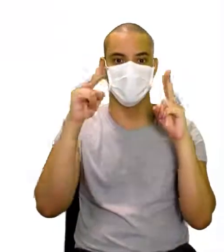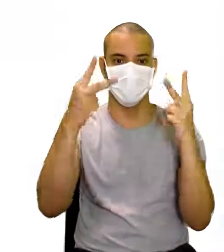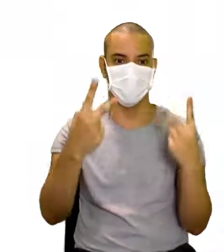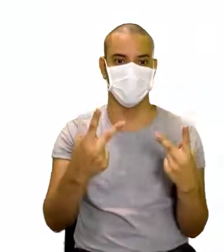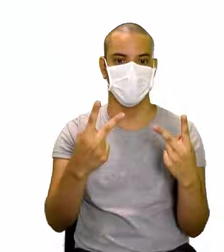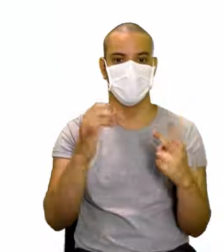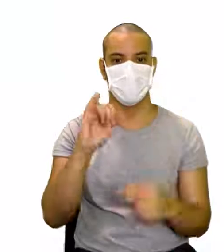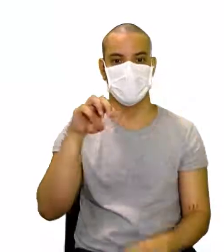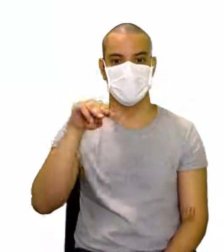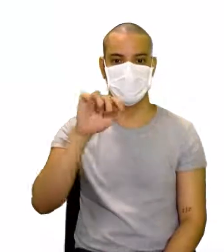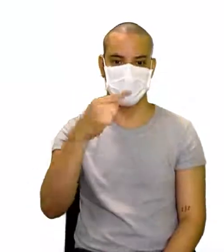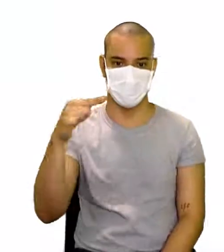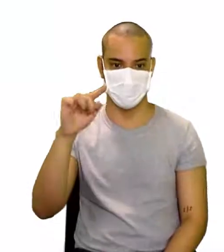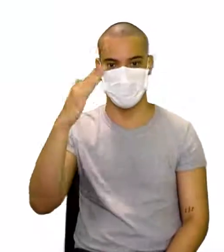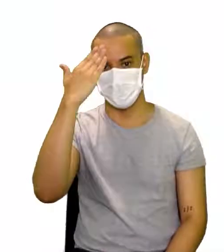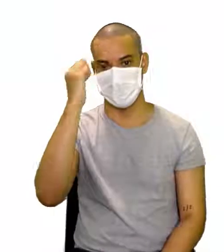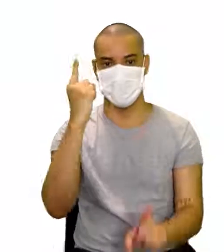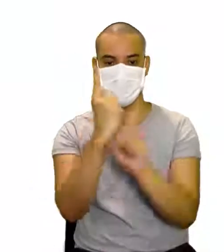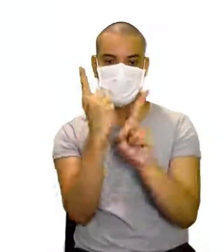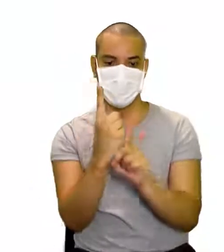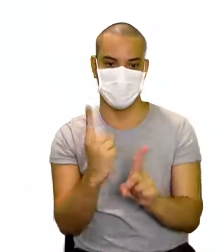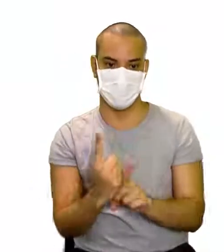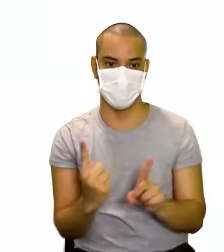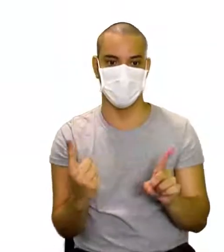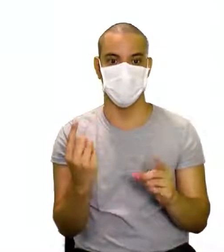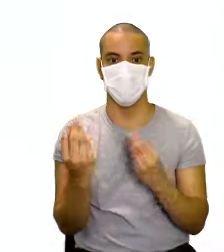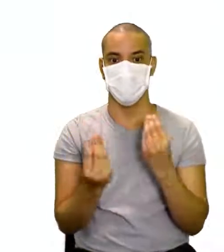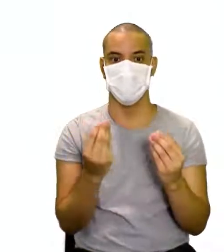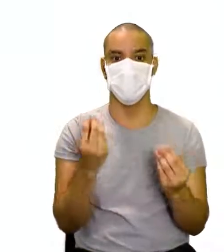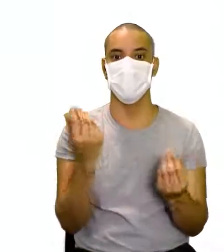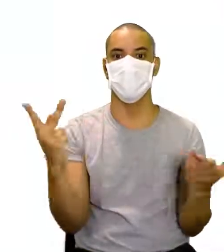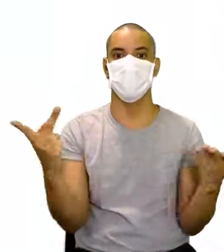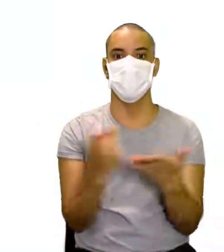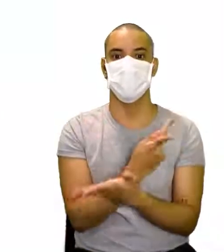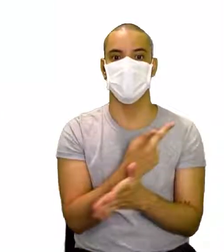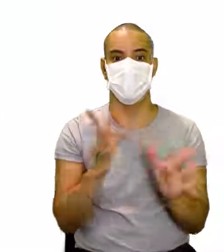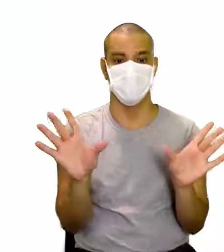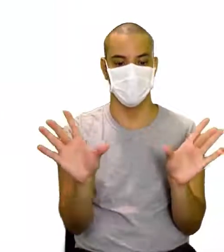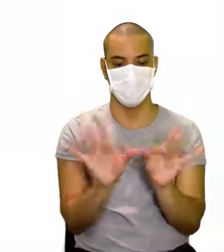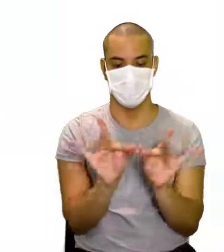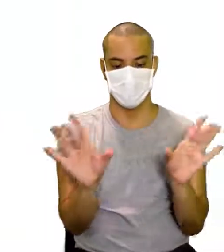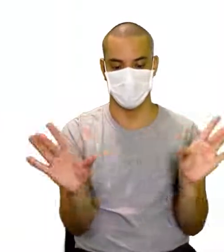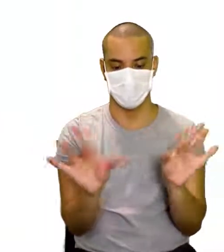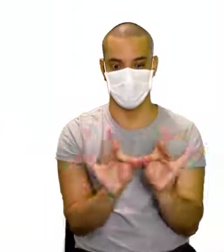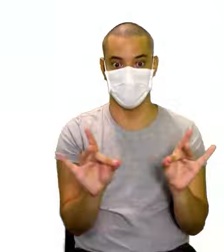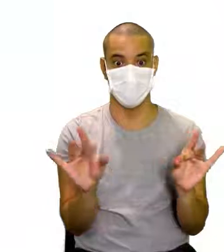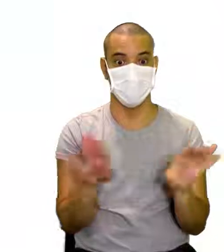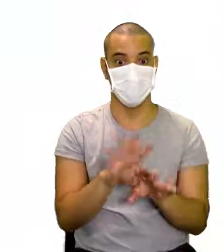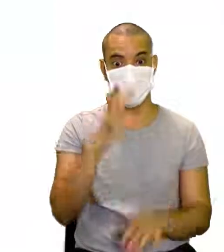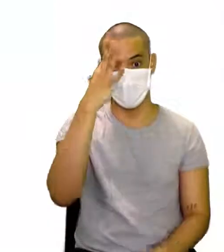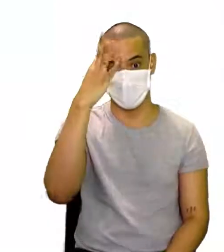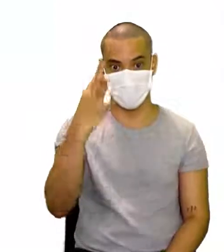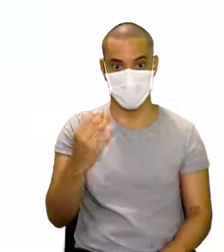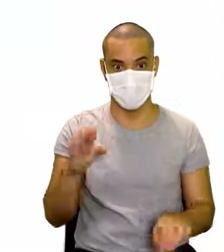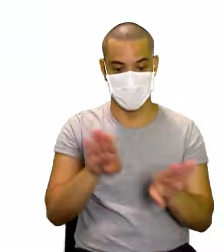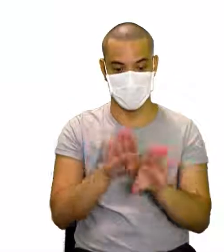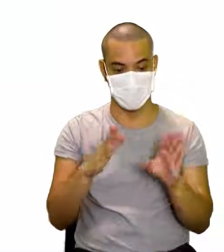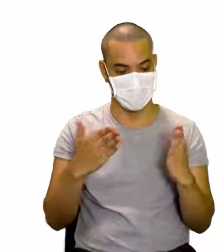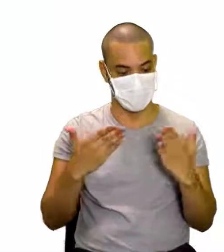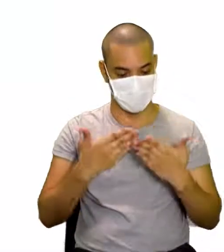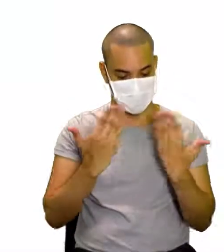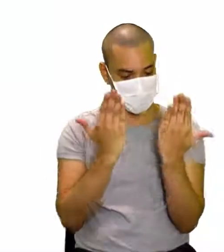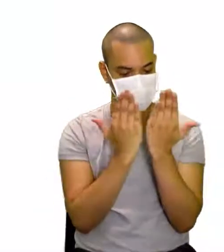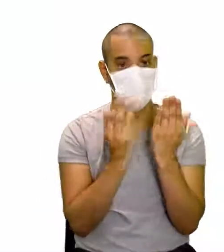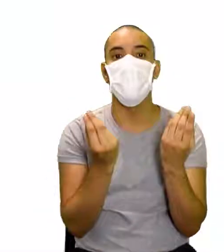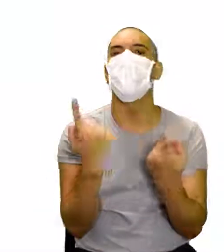e identificar as propriedades dos corpos imantados. E também entender o comportamento de uma bússola